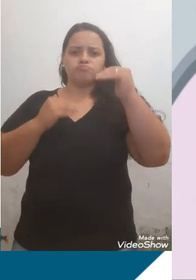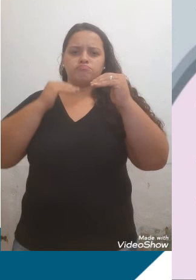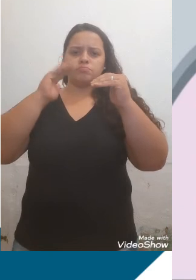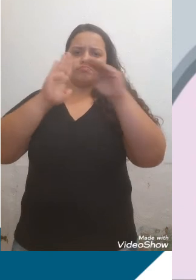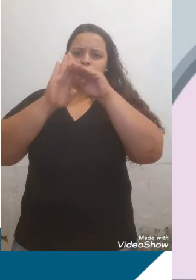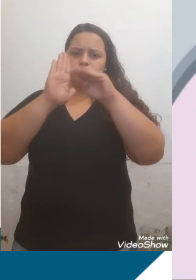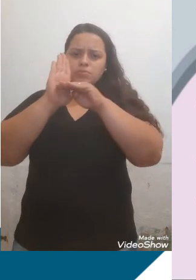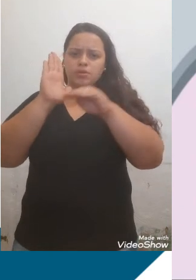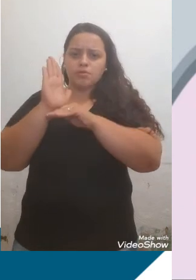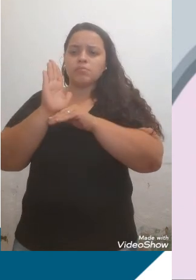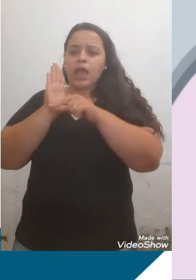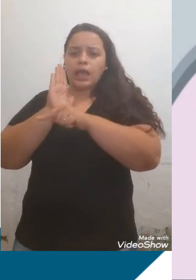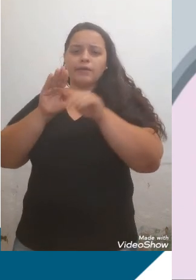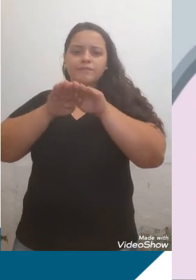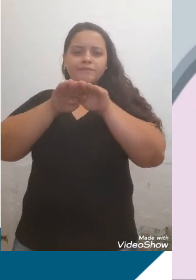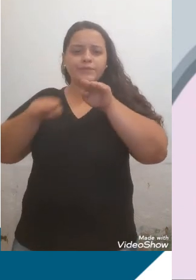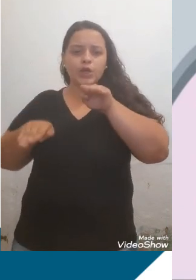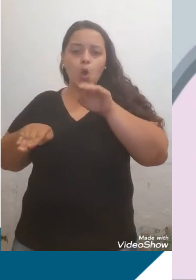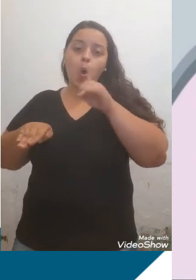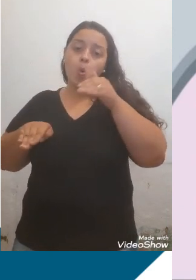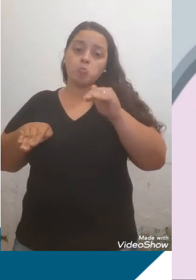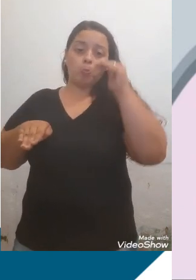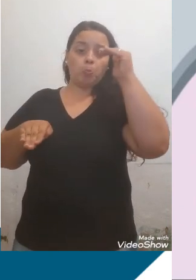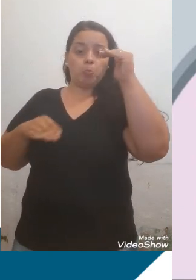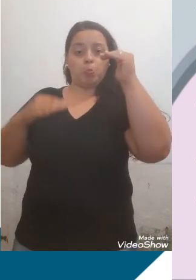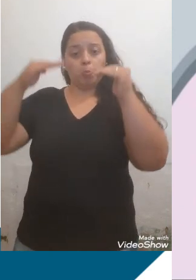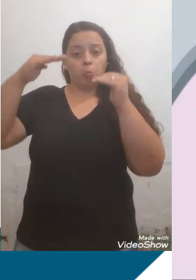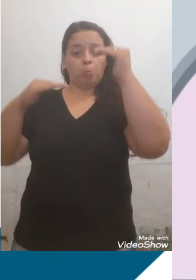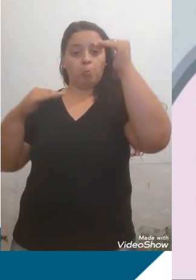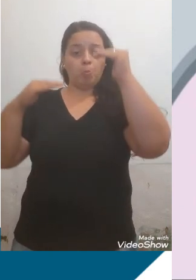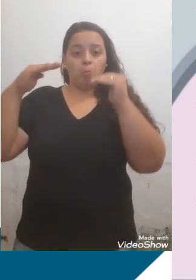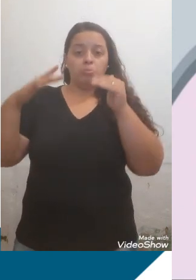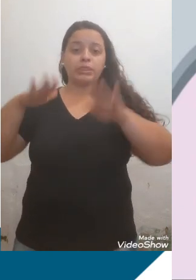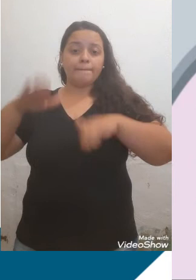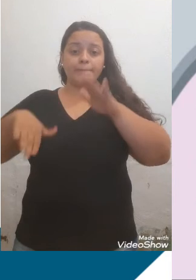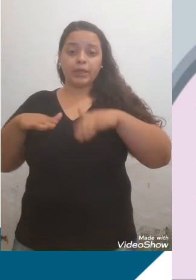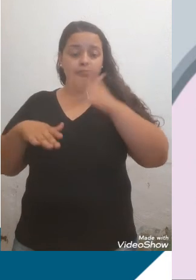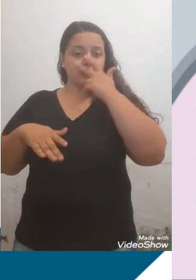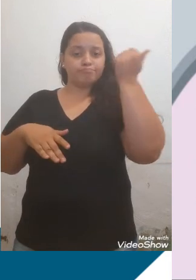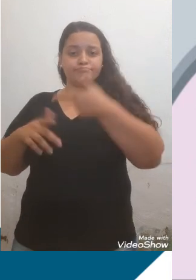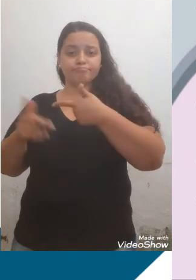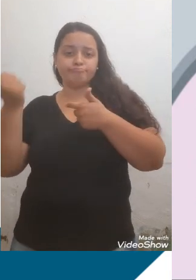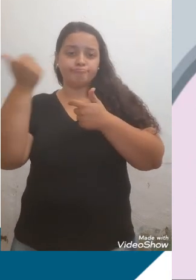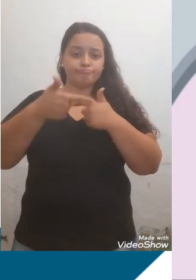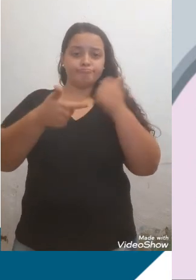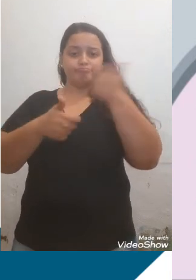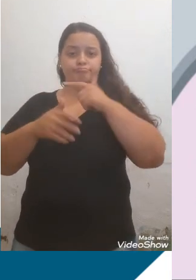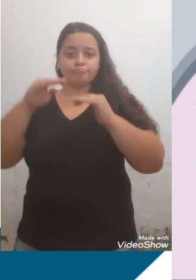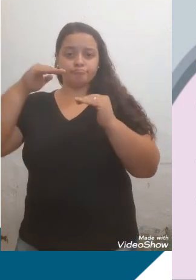como inferiores ou superiores umas às outras. E essas ideias,